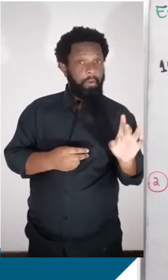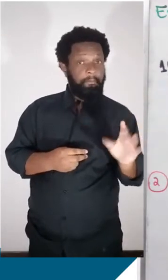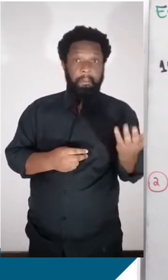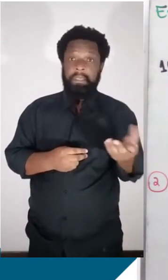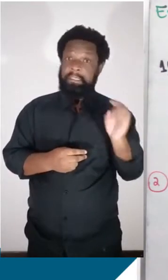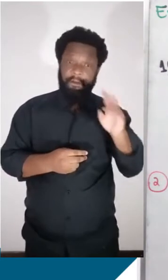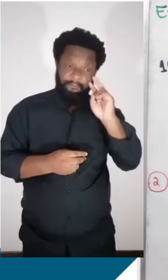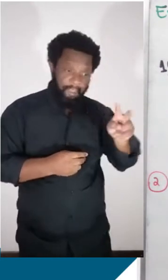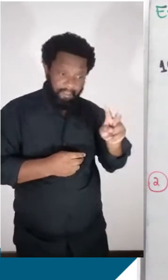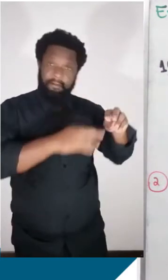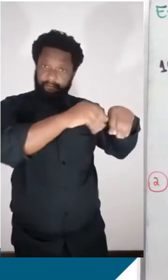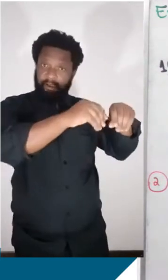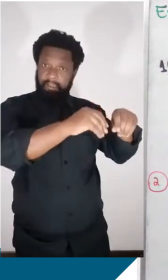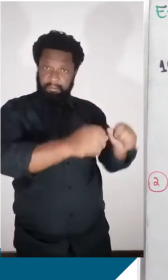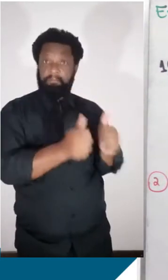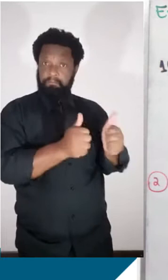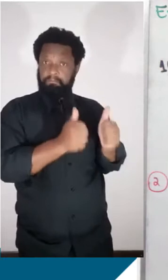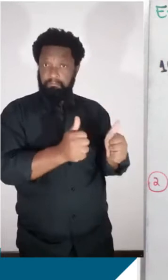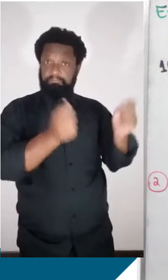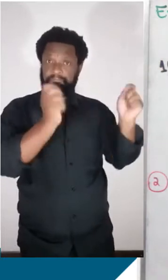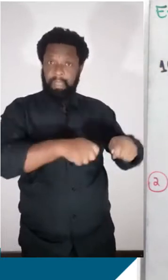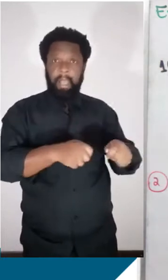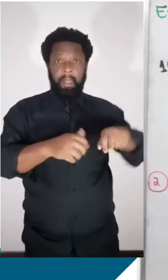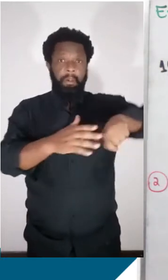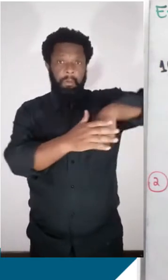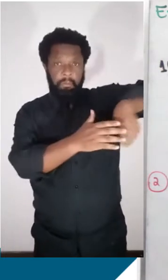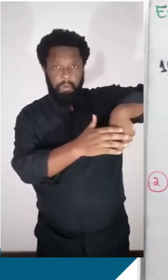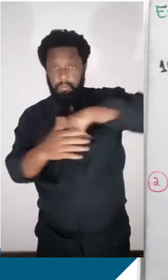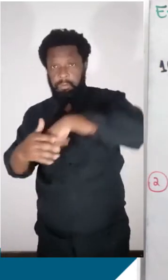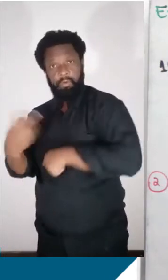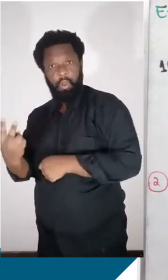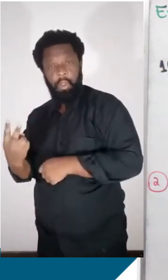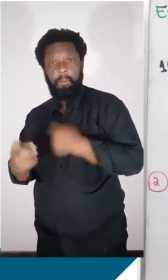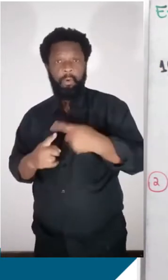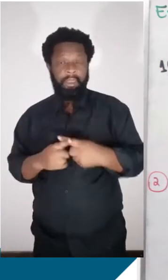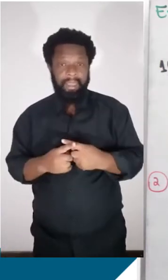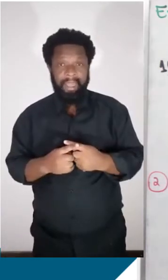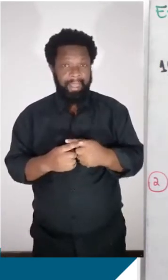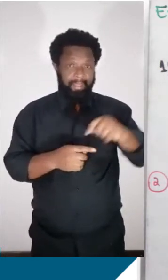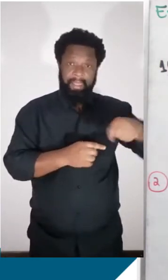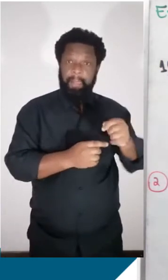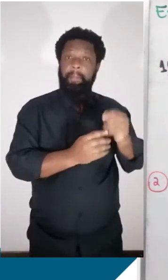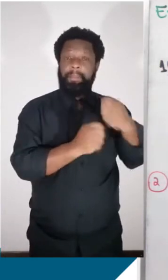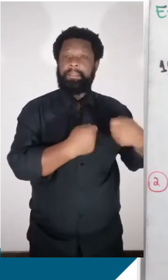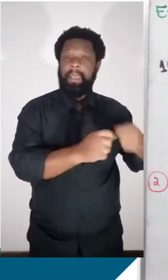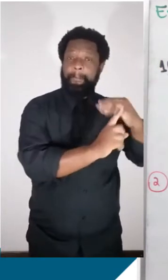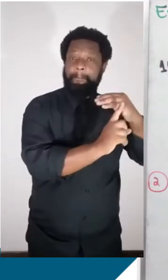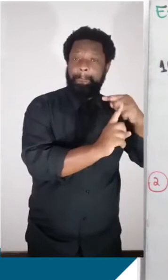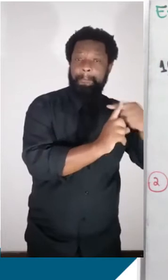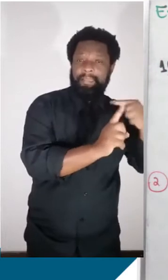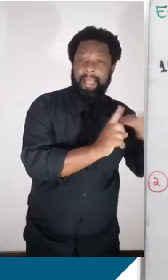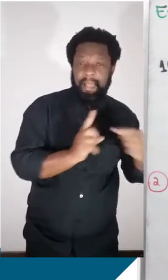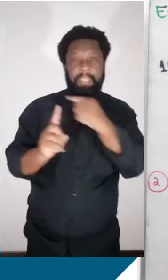Repara, se eu olho só para farinha, parece que eu tenho o suficiente para fazer 2 bolos. Porque cada bolo precisa de meio quilo. Se eu